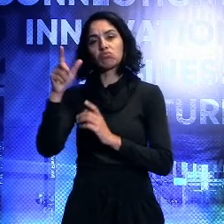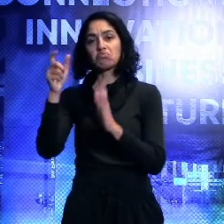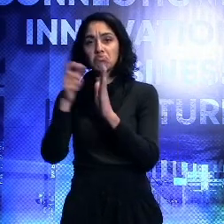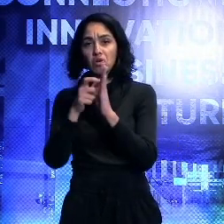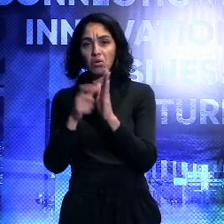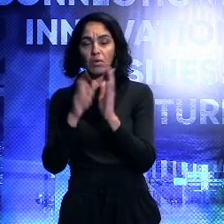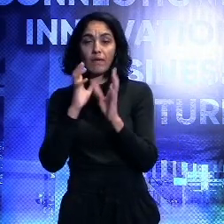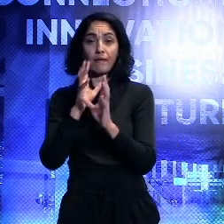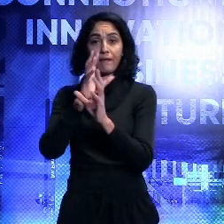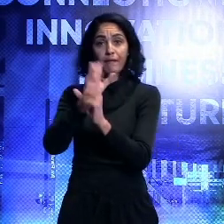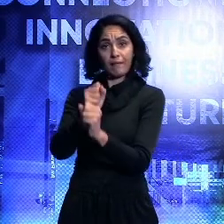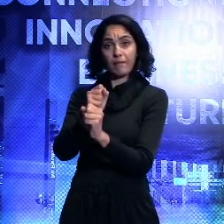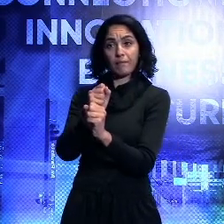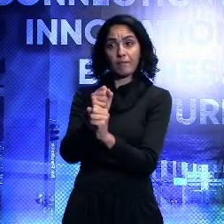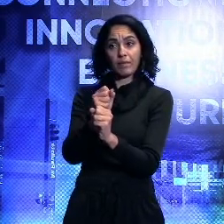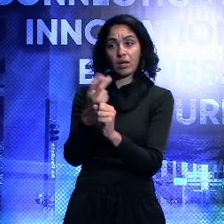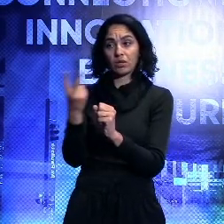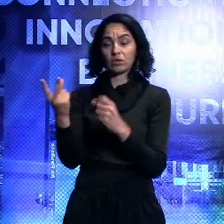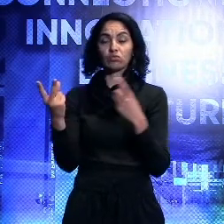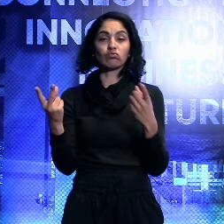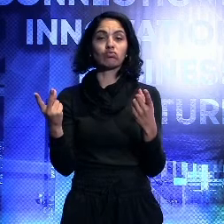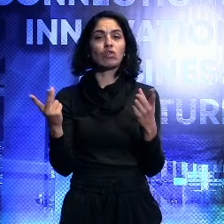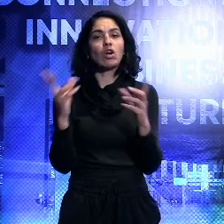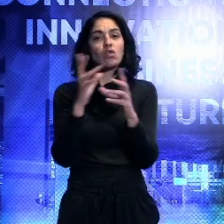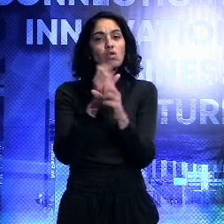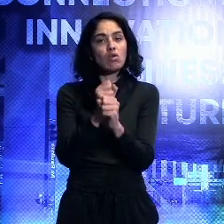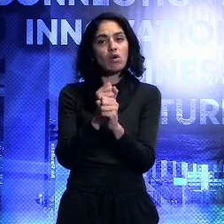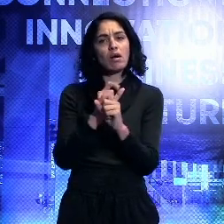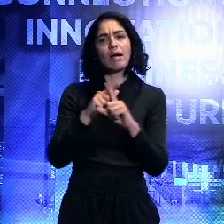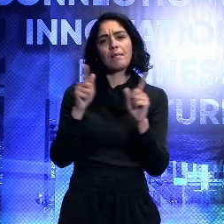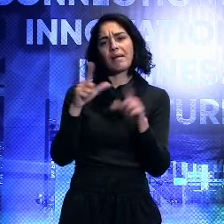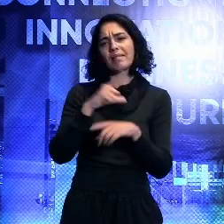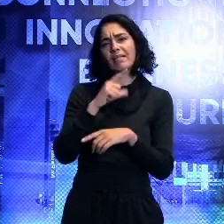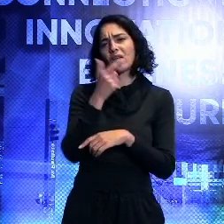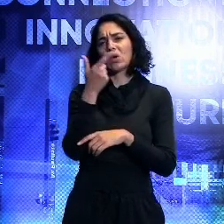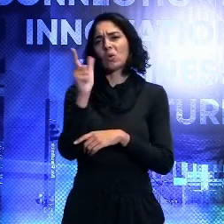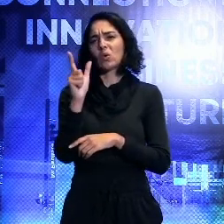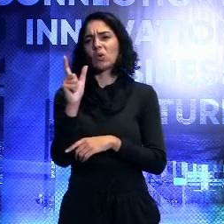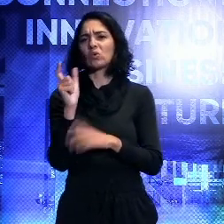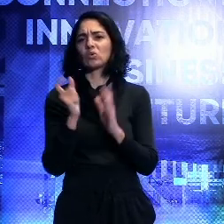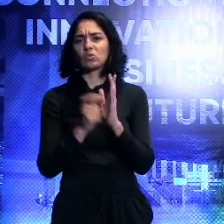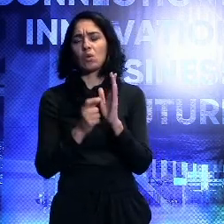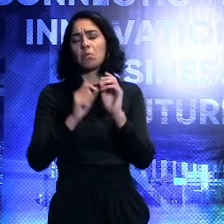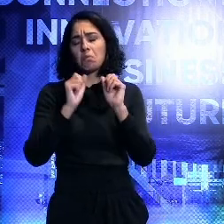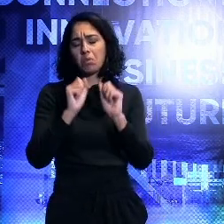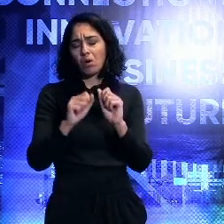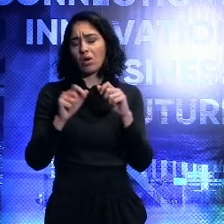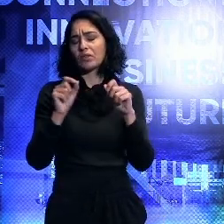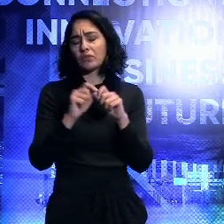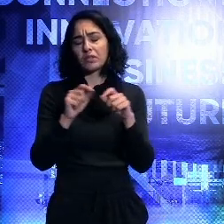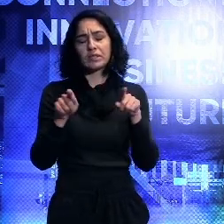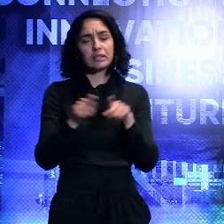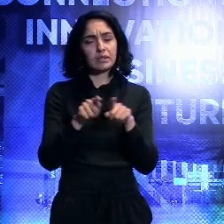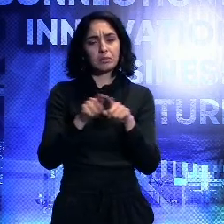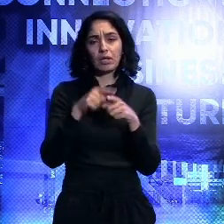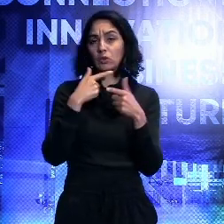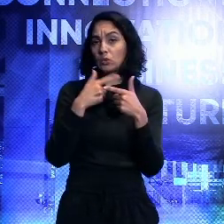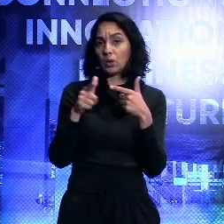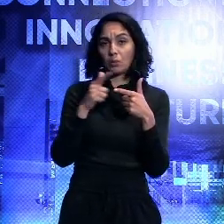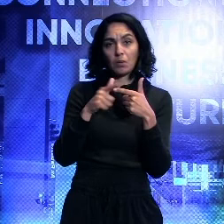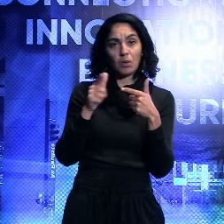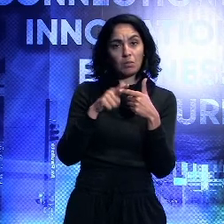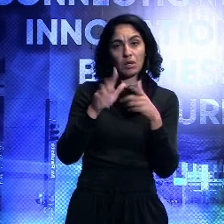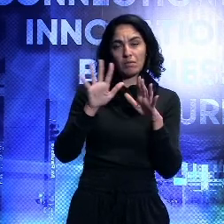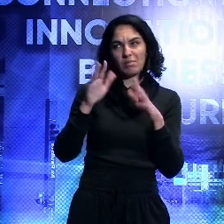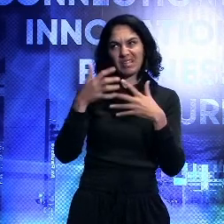as médias. Certo? Ah, mas eu tenho outliers. Não tem problema, você pode fazer moda mediana também. Aí o comando é um pouquinho mais